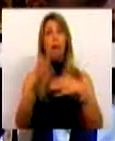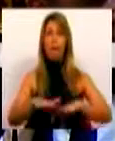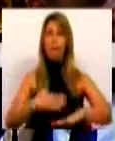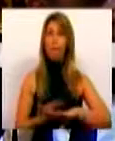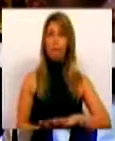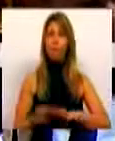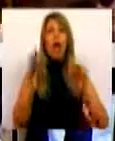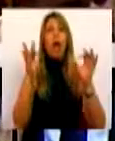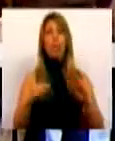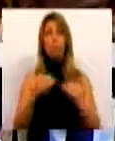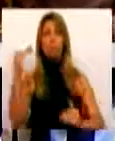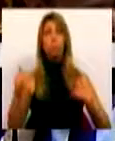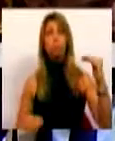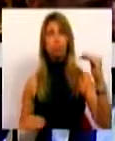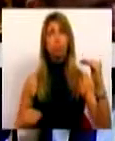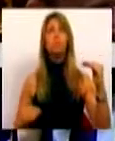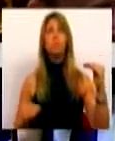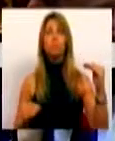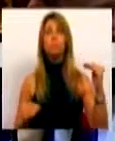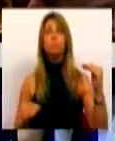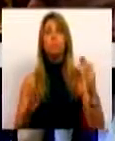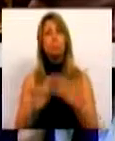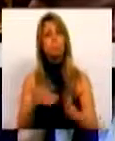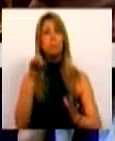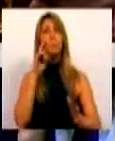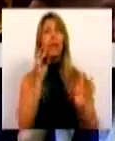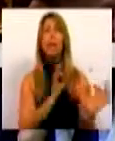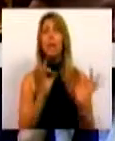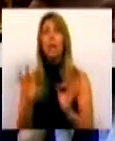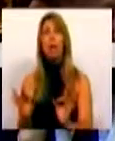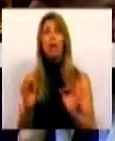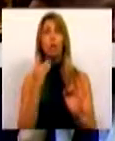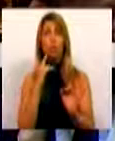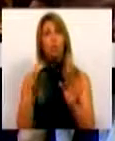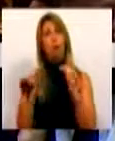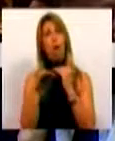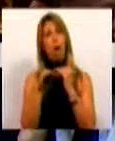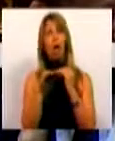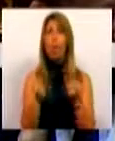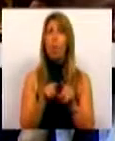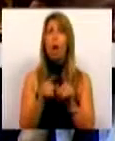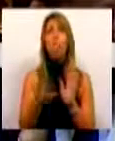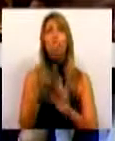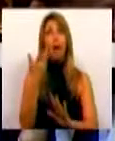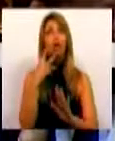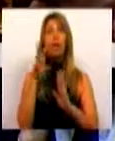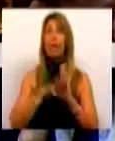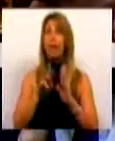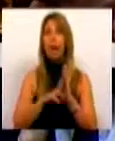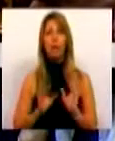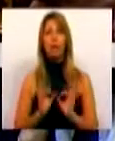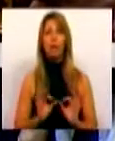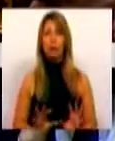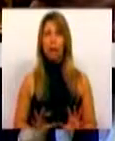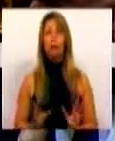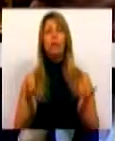eliminar discrepâncias, assegurando um tratamento mais igual, pautado pelas mesmas regras. O Grupo